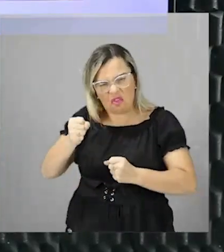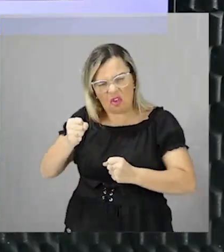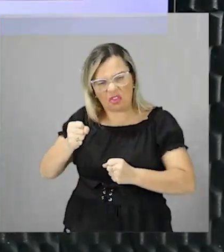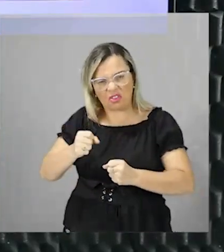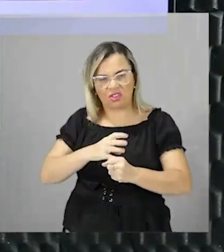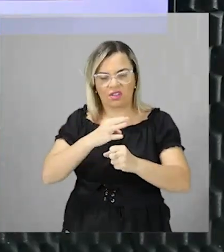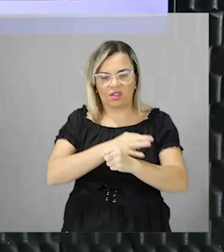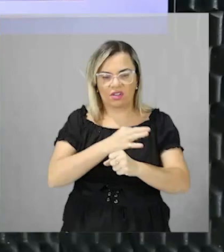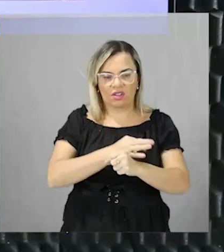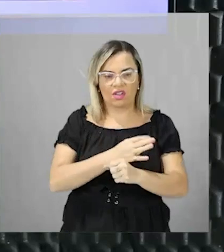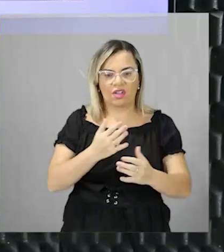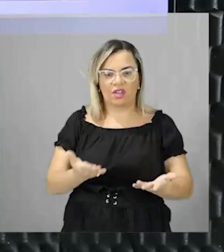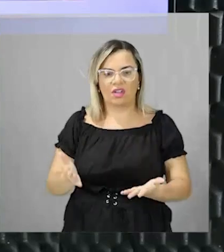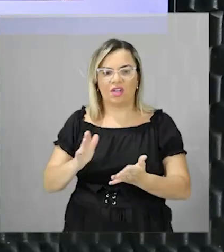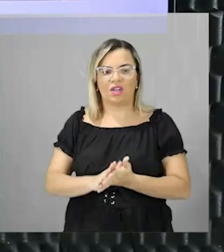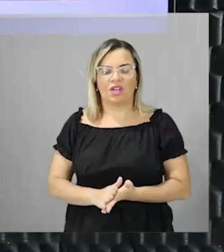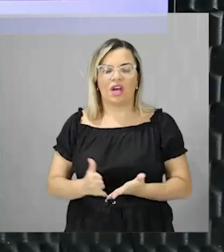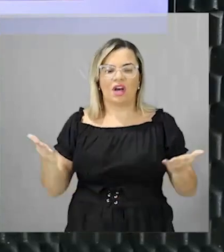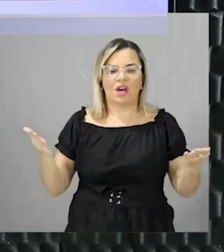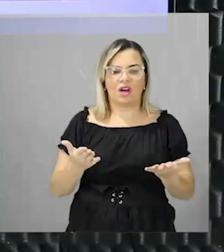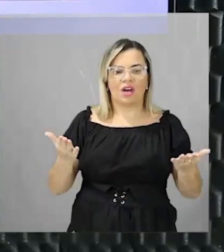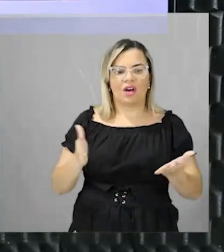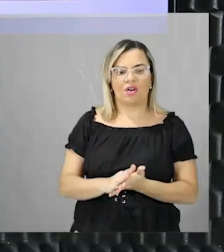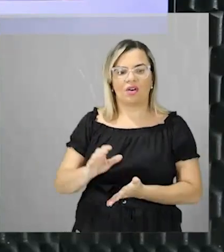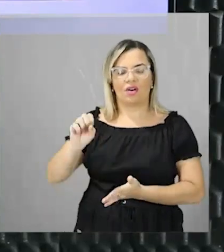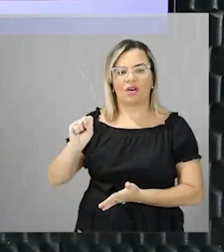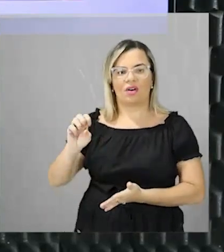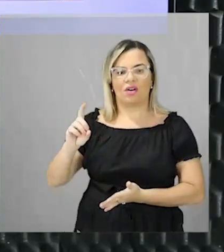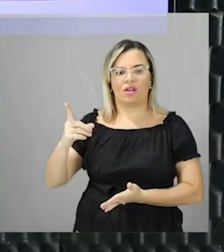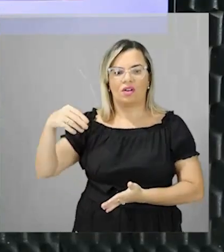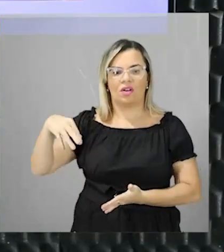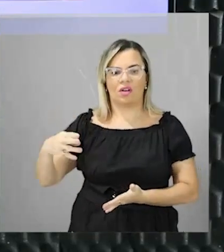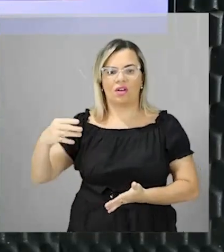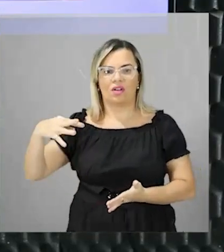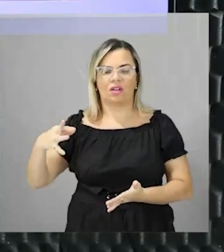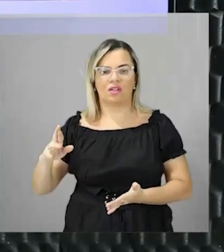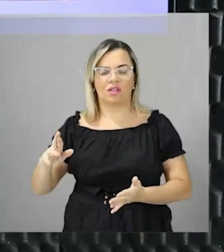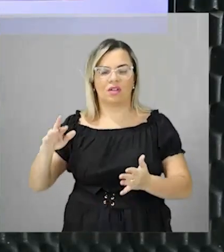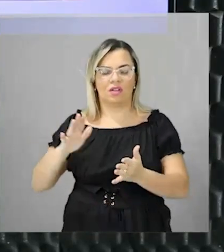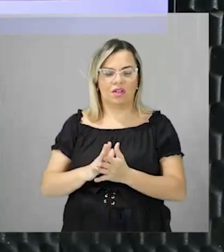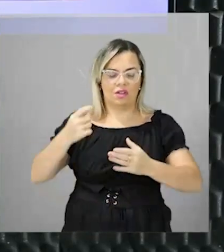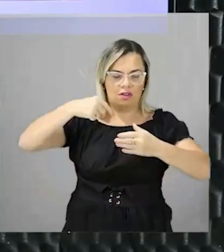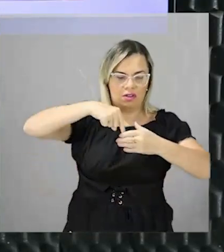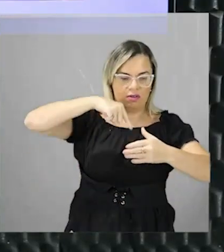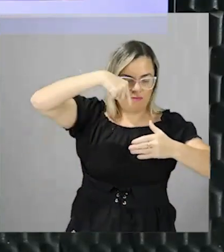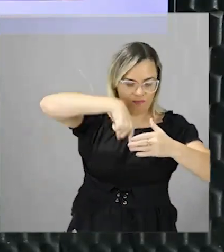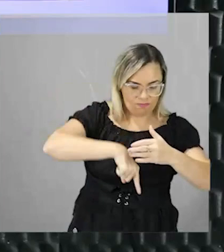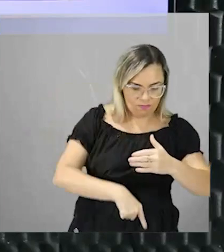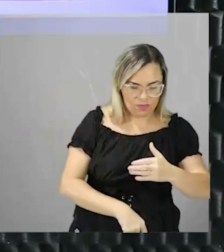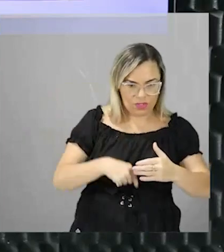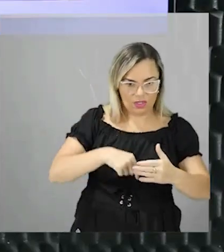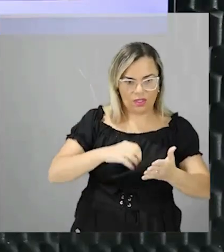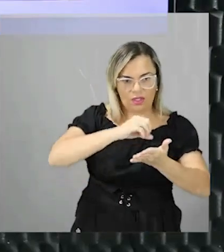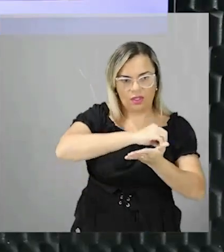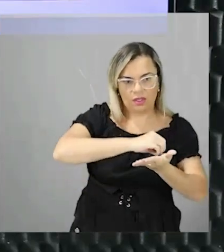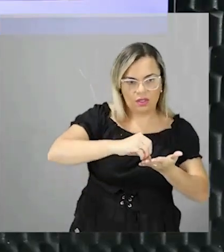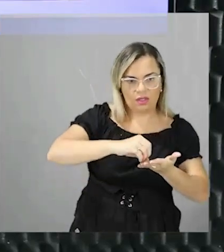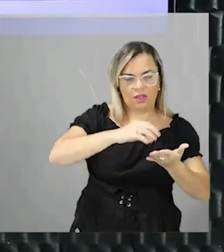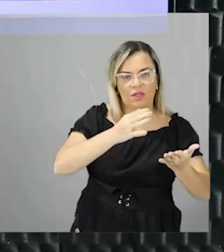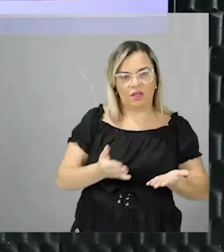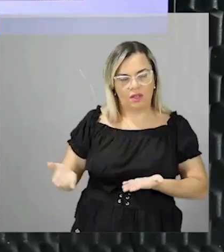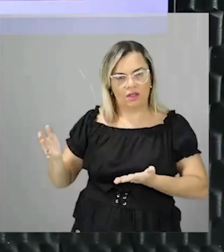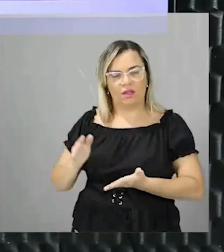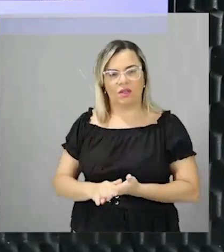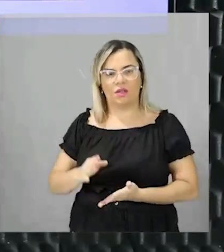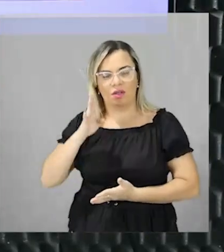Marcos? Tu não falou qual a importância econômica delas? Principalmente combustíveis fósseis, principalmente das rochas, tá certo? Orgânicas, sedimentares